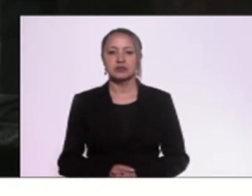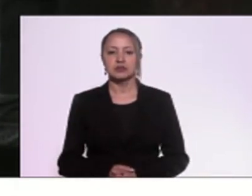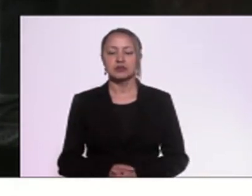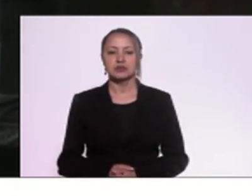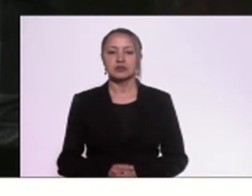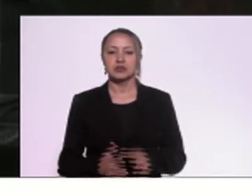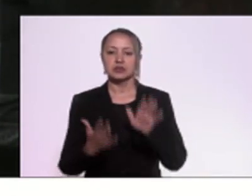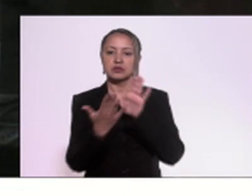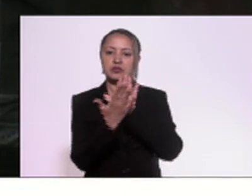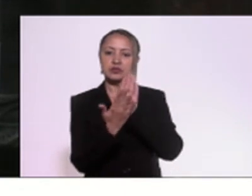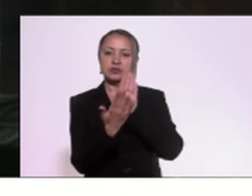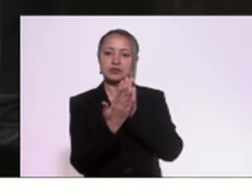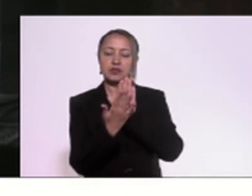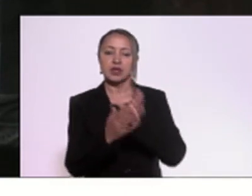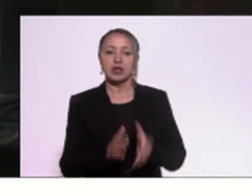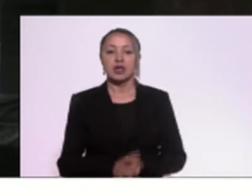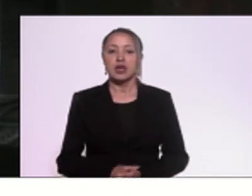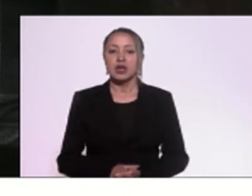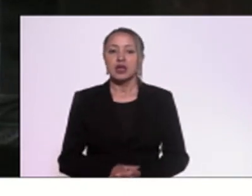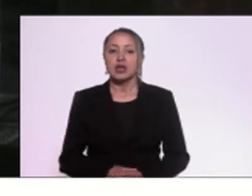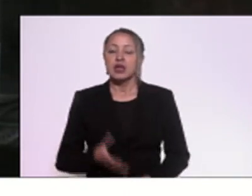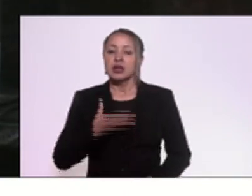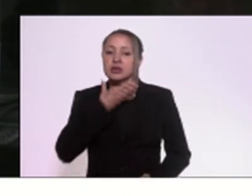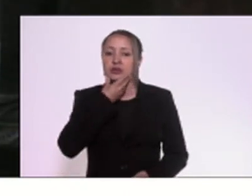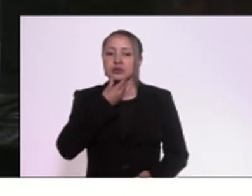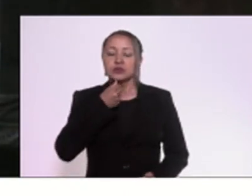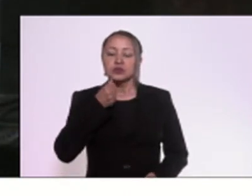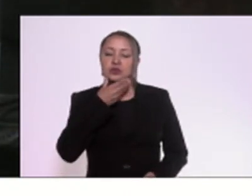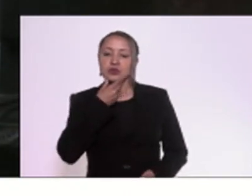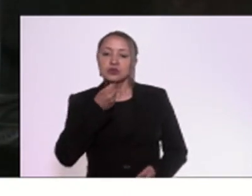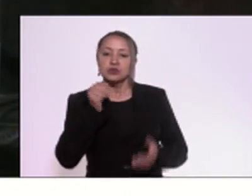Guadalupe, que todos nós conhecemos, que trabalhamos na área, vai